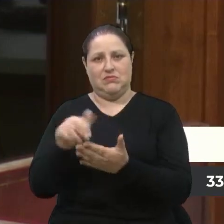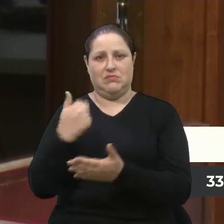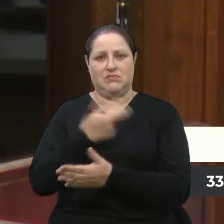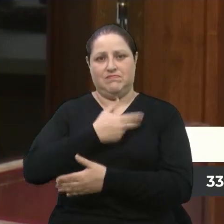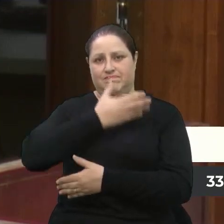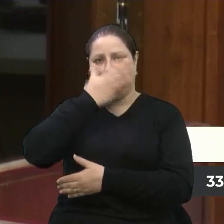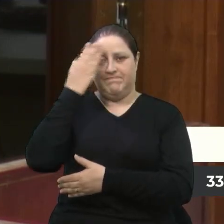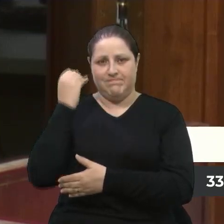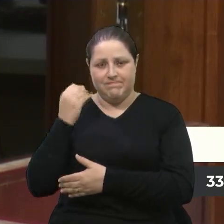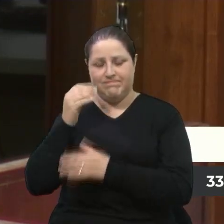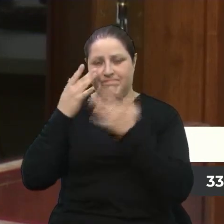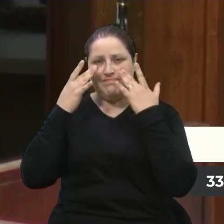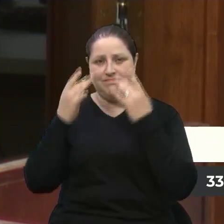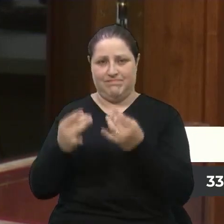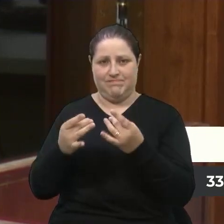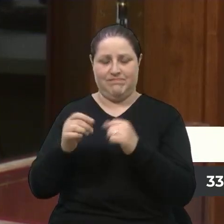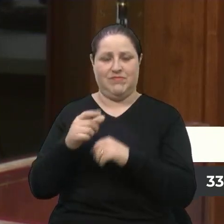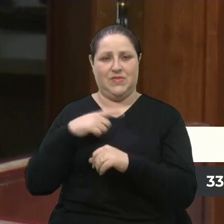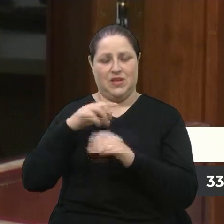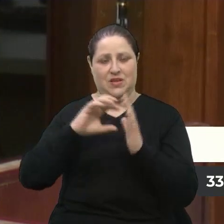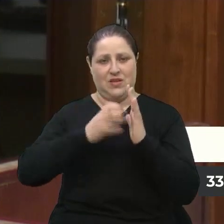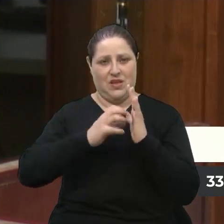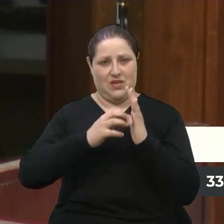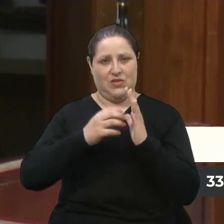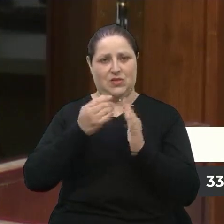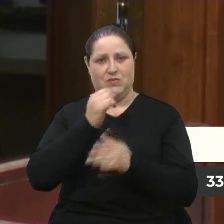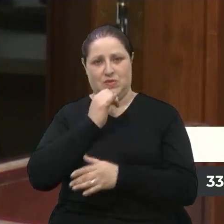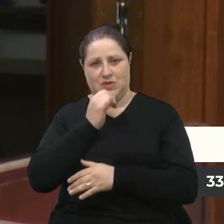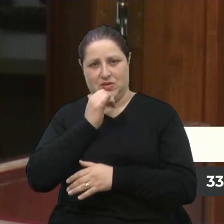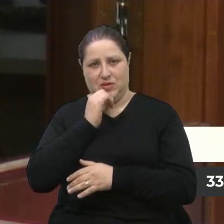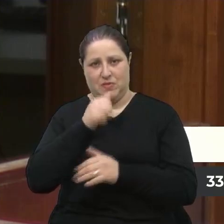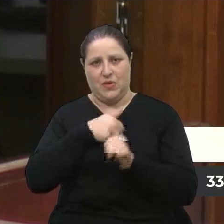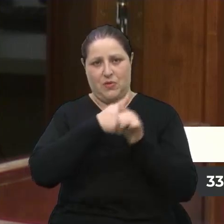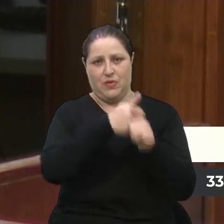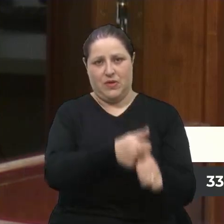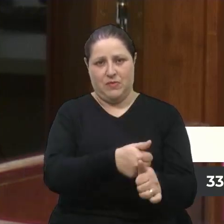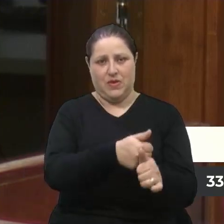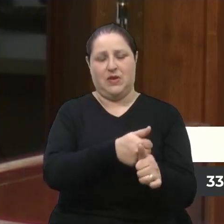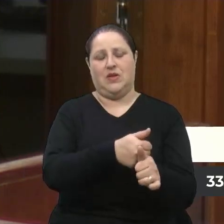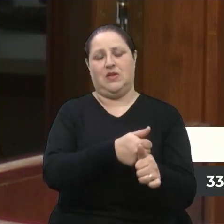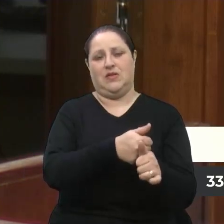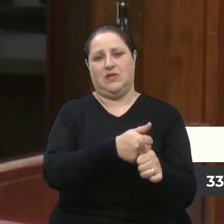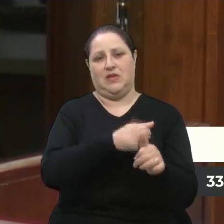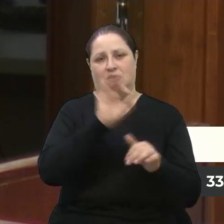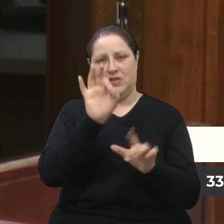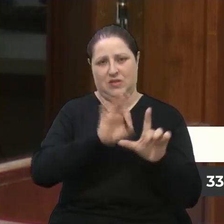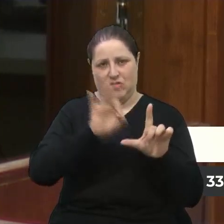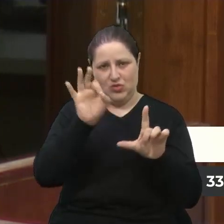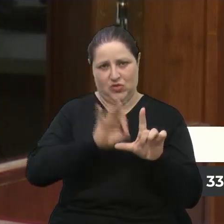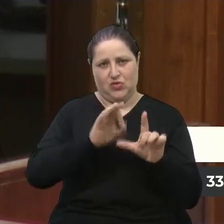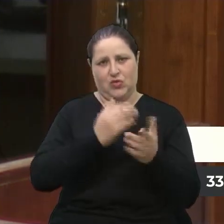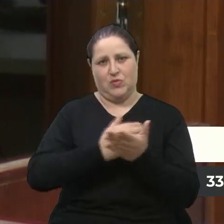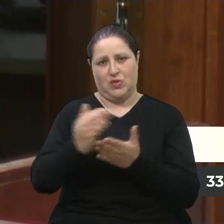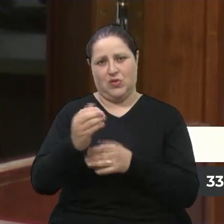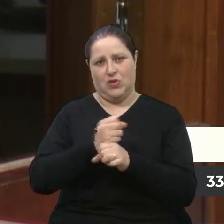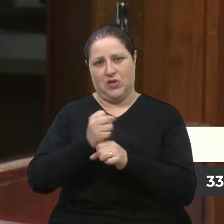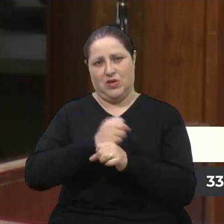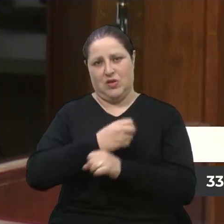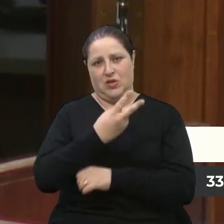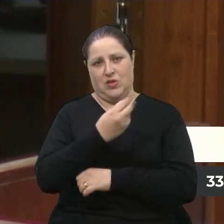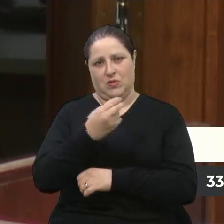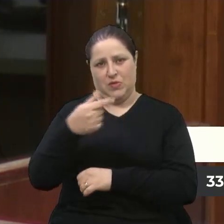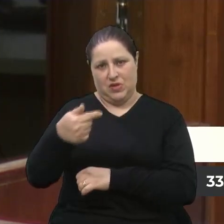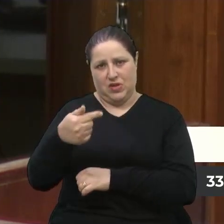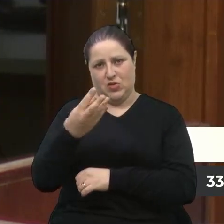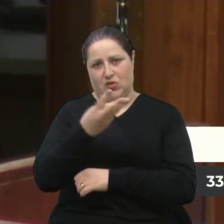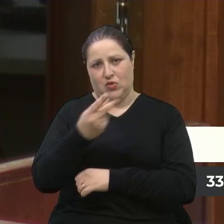esquecendo de dar essa atenção. E tem alguns dados ali, por exemplo, acompanhamento de dados estatísticos desde 2007, quantas perdas